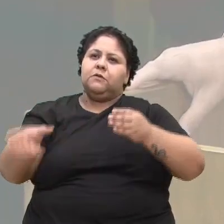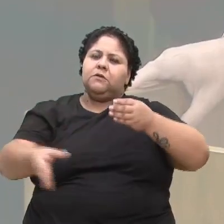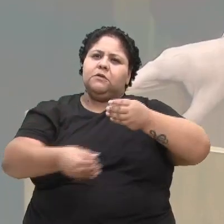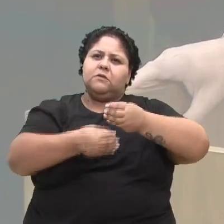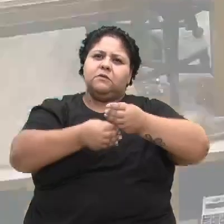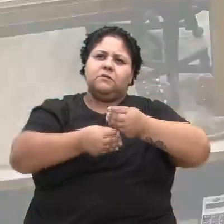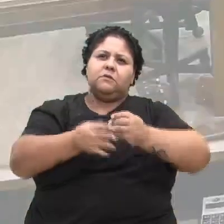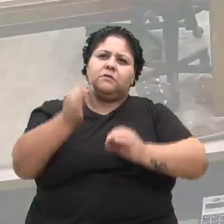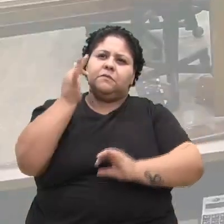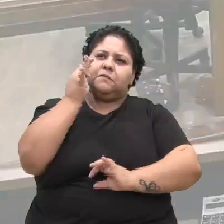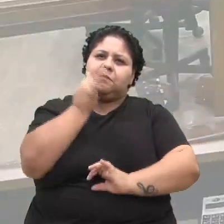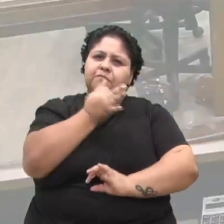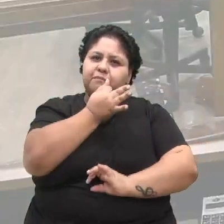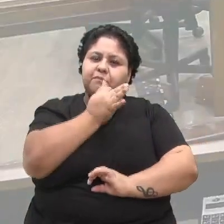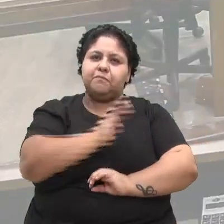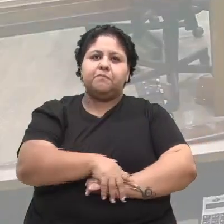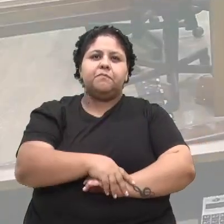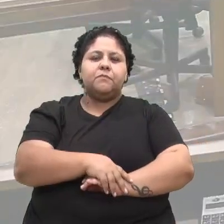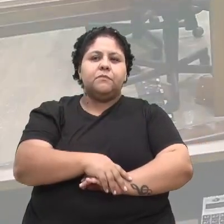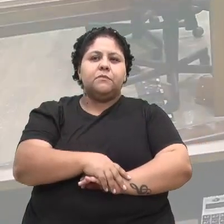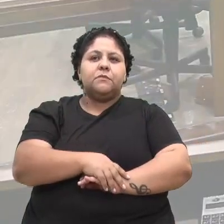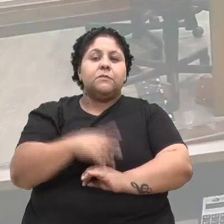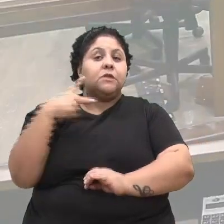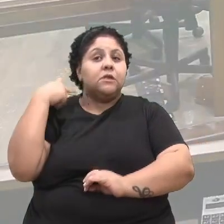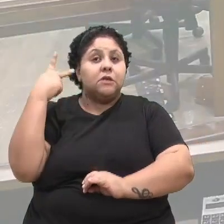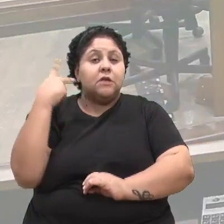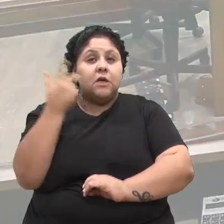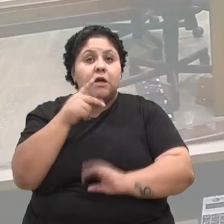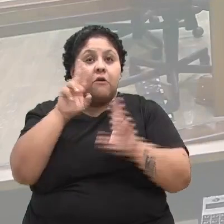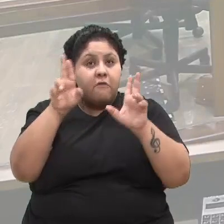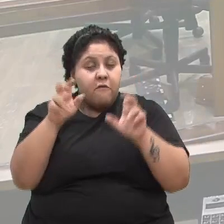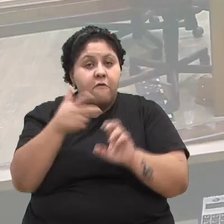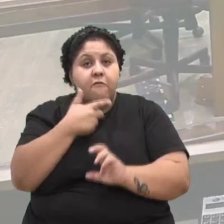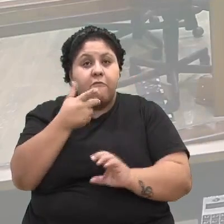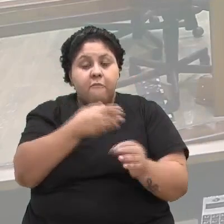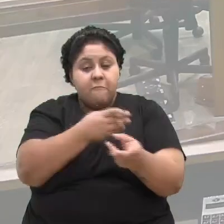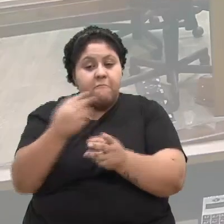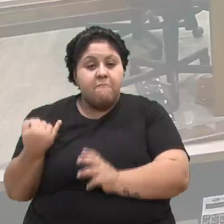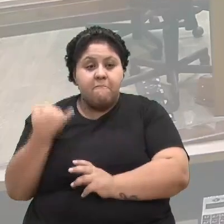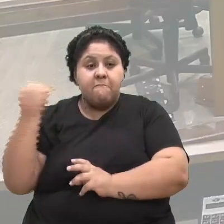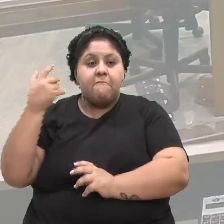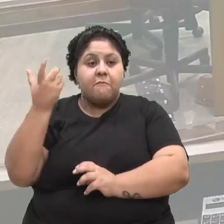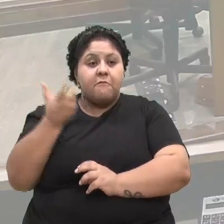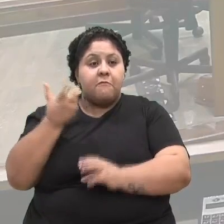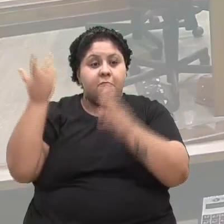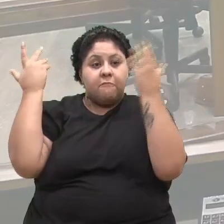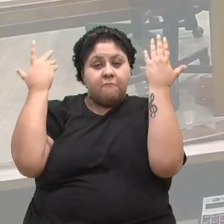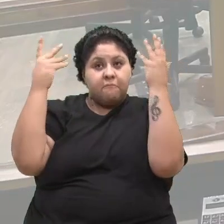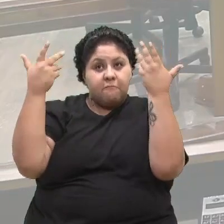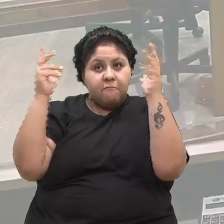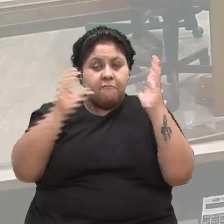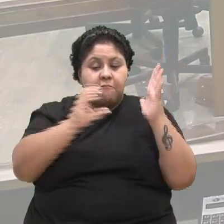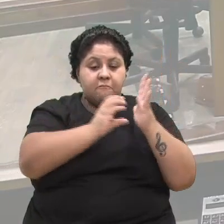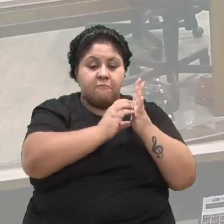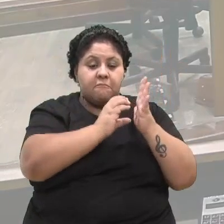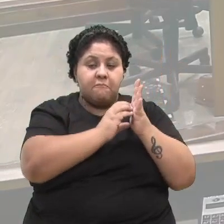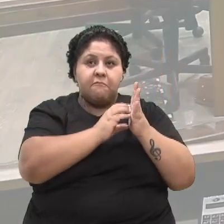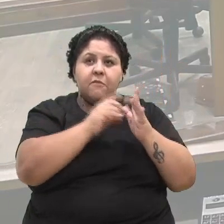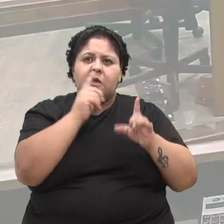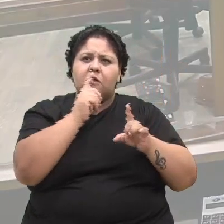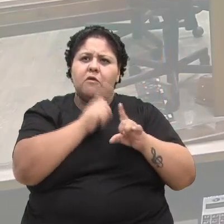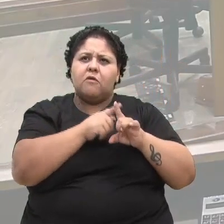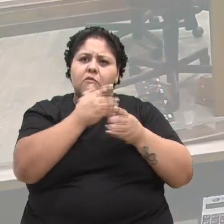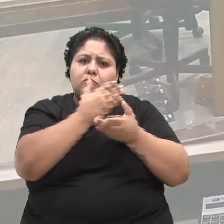vereadora Tati. Vereador, isso que o senhor traz é muito importante. Aqui eu quero parabenizar os servidores, né, porque partiu